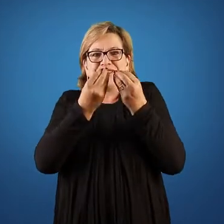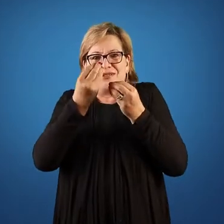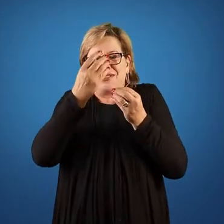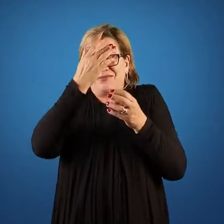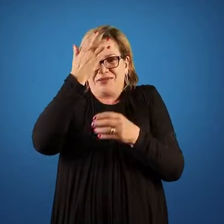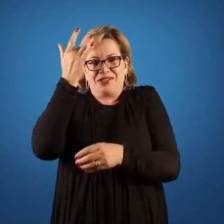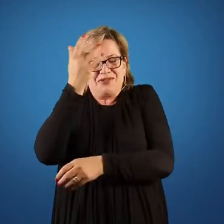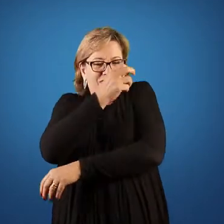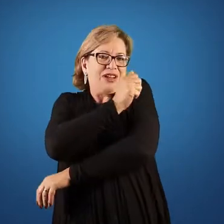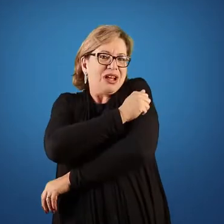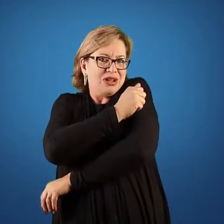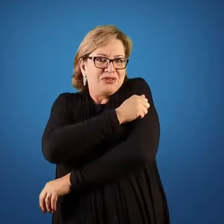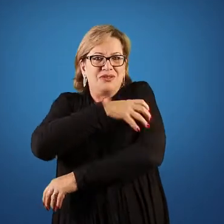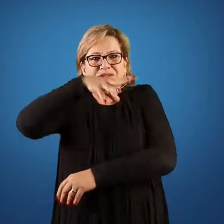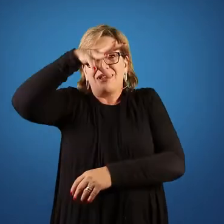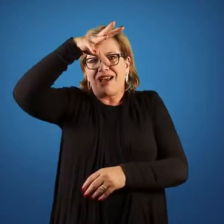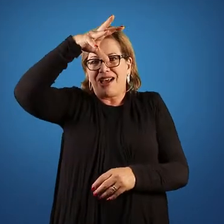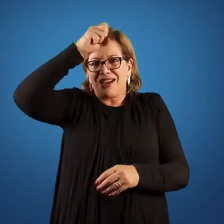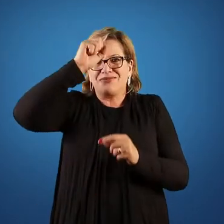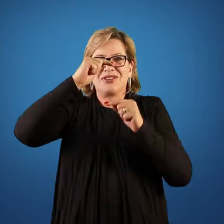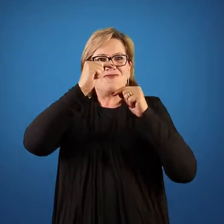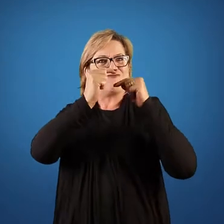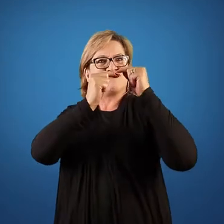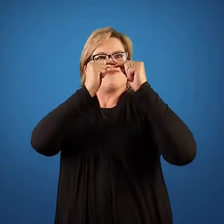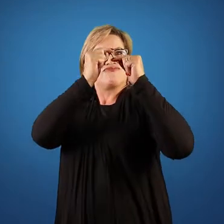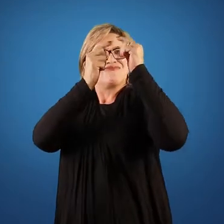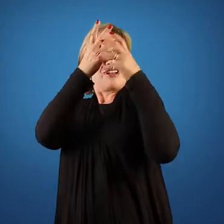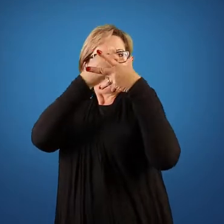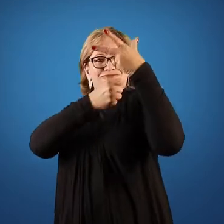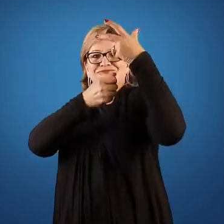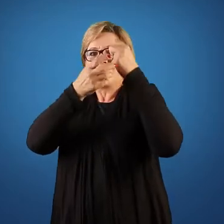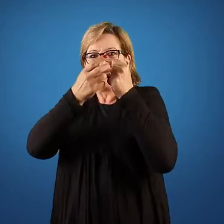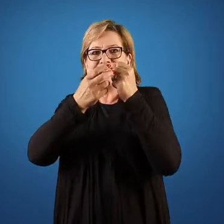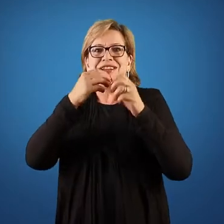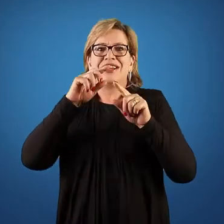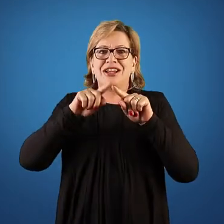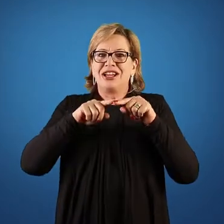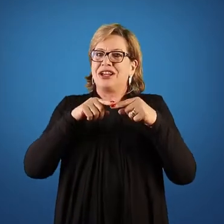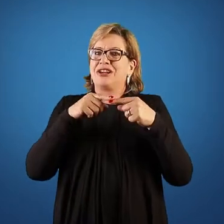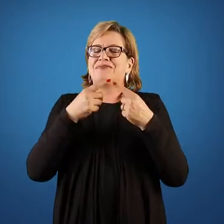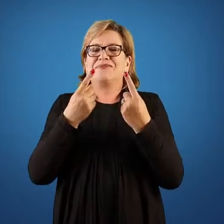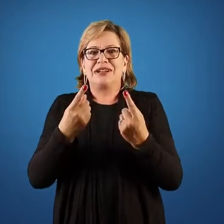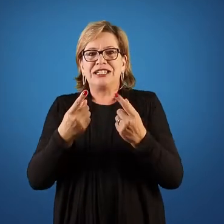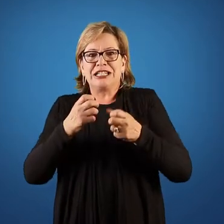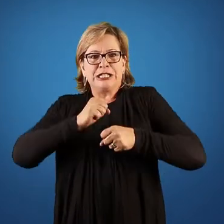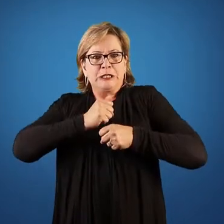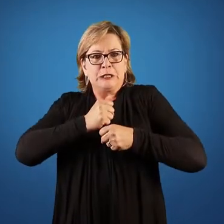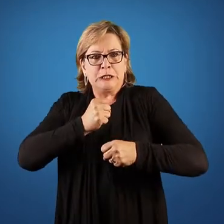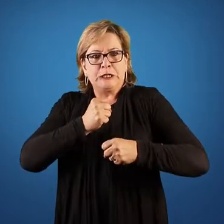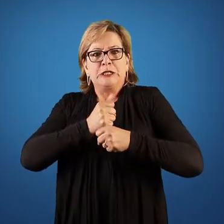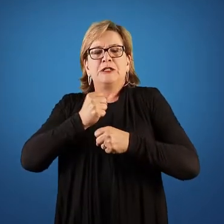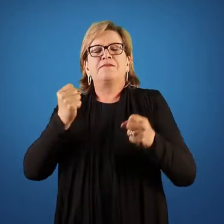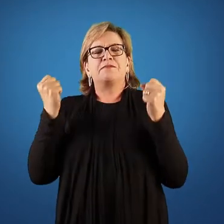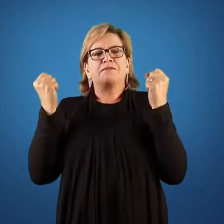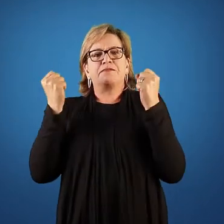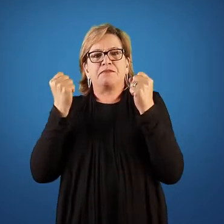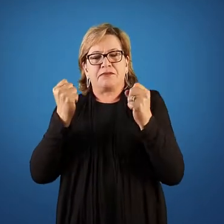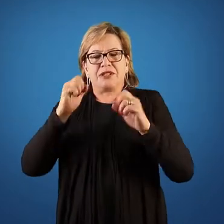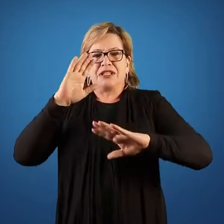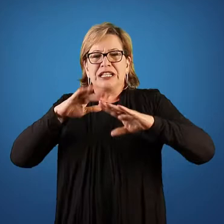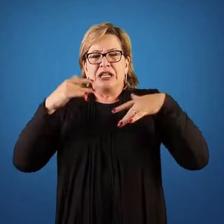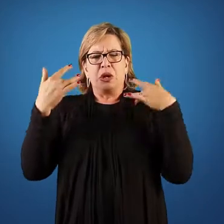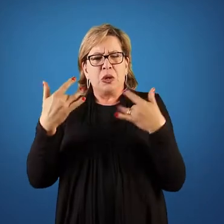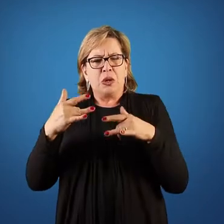nossos alunos, por exemplo, aprenderem a subir no tecido. Ao mesmo tempo, ele é um pouco mais rígido e pode doer um